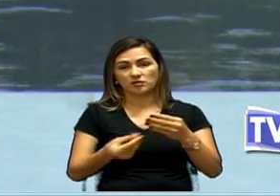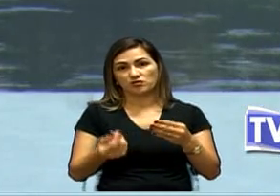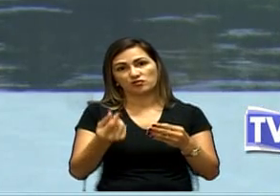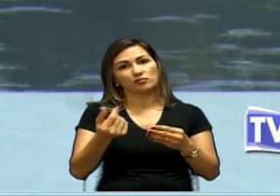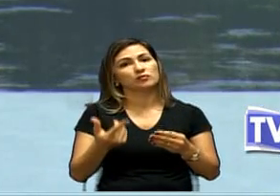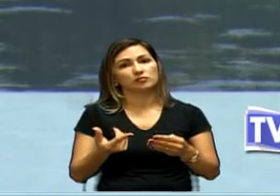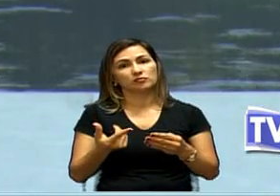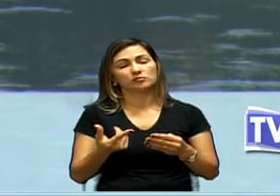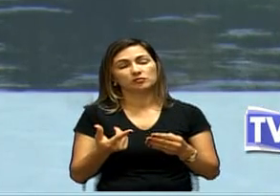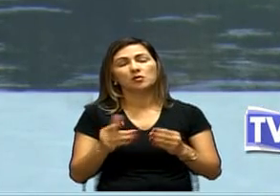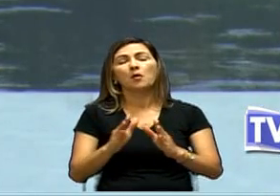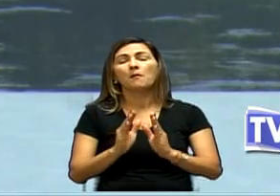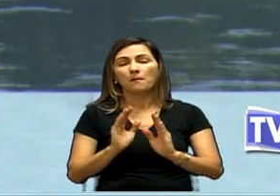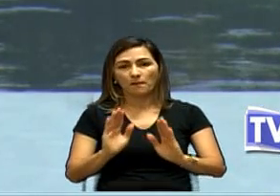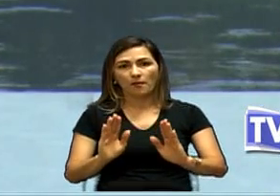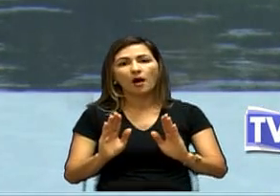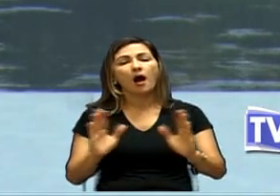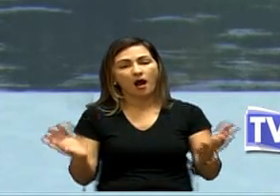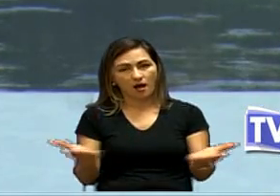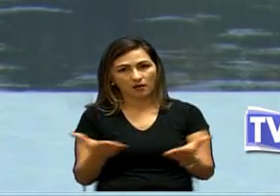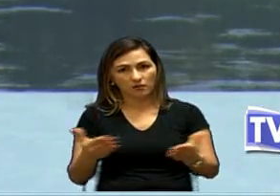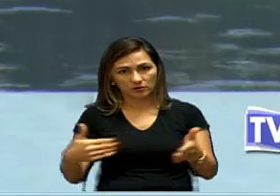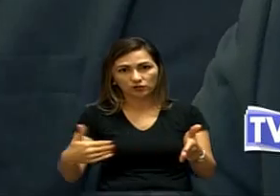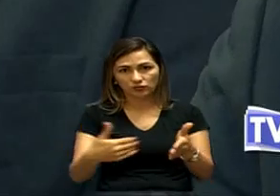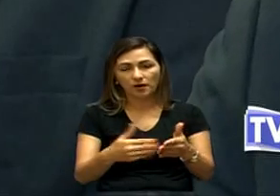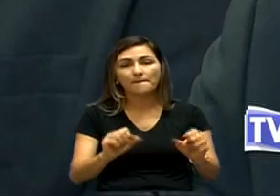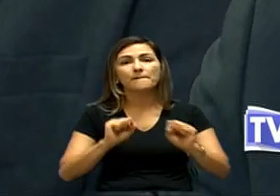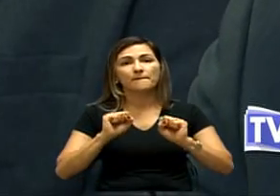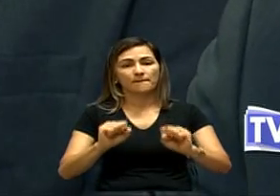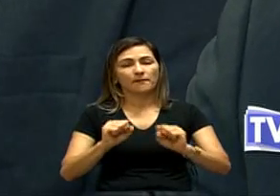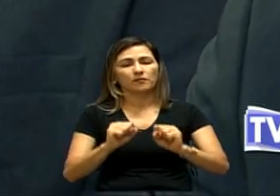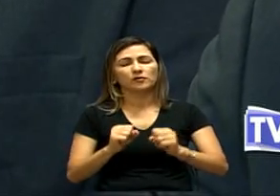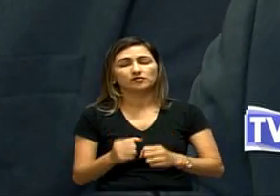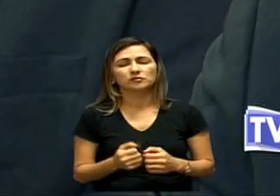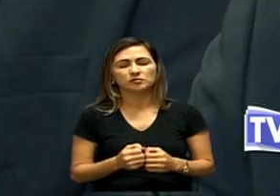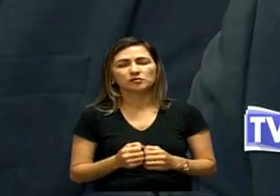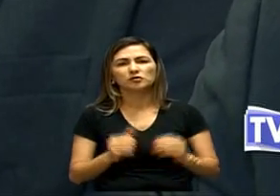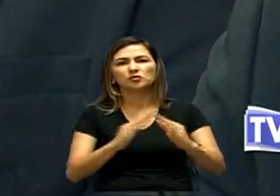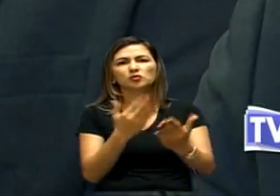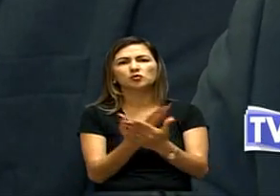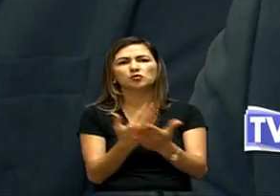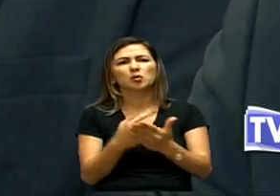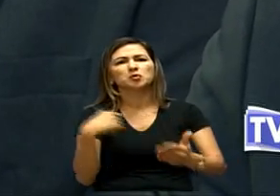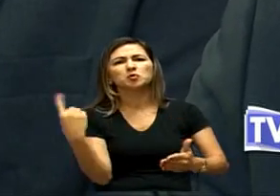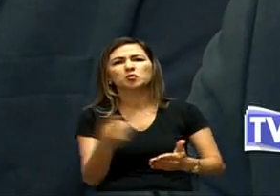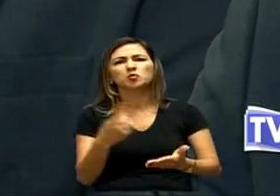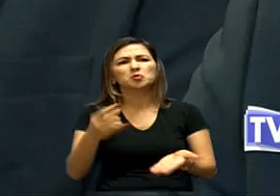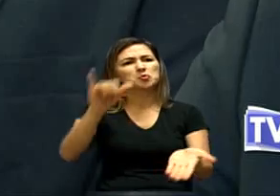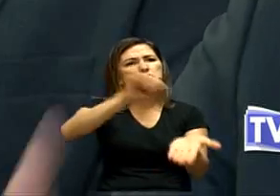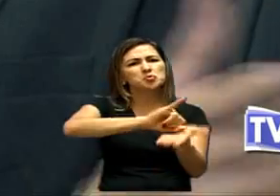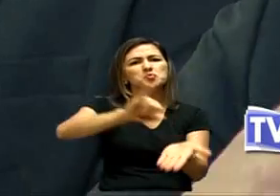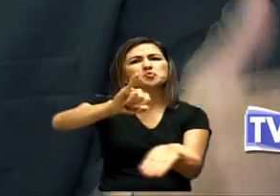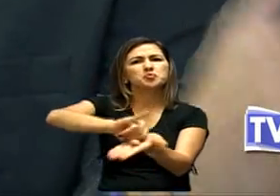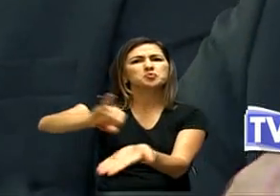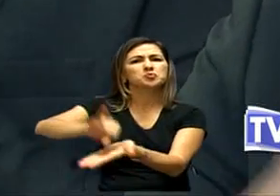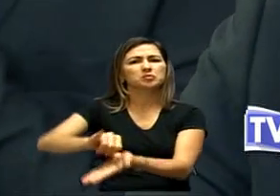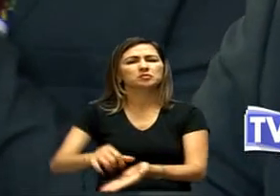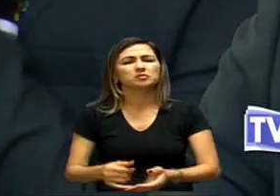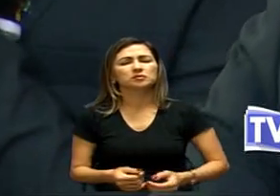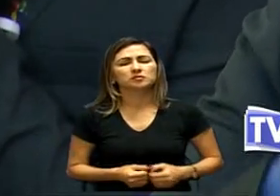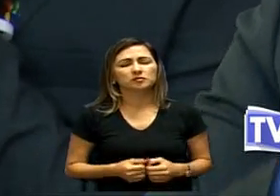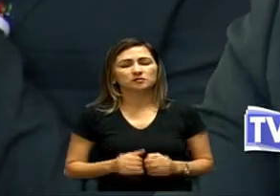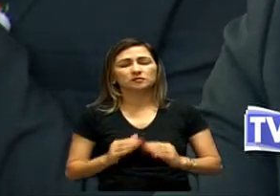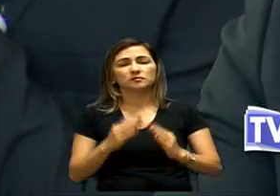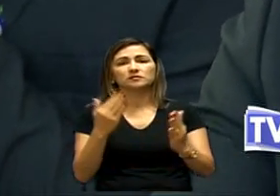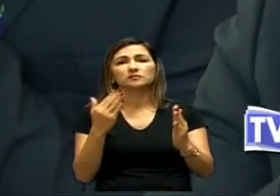Isso. Pronto, entendi. E lembrando também que existe um formato de alarme, normalmente nas casas,